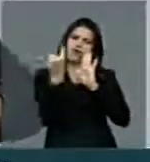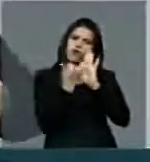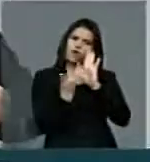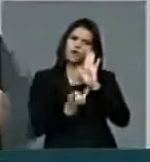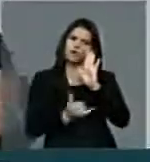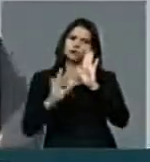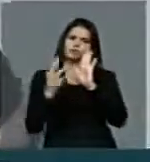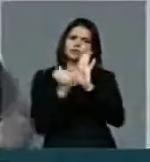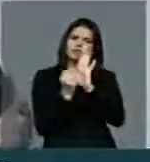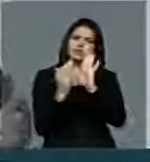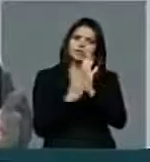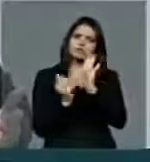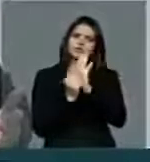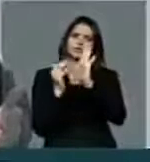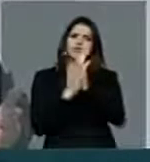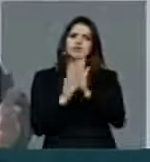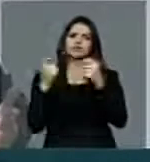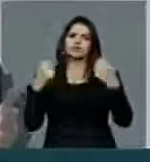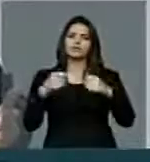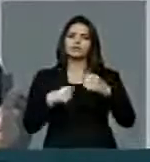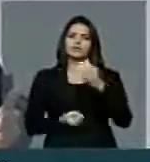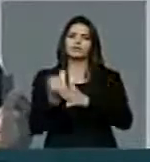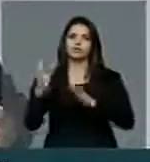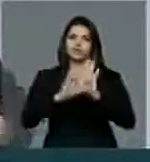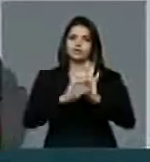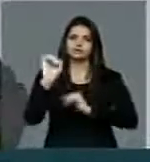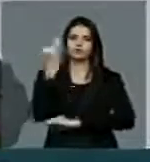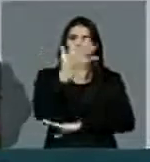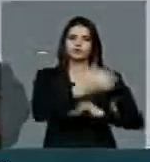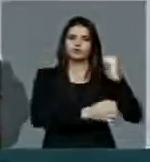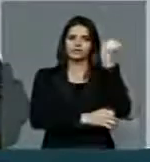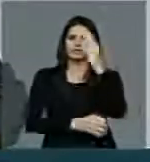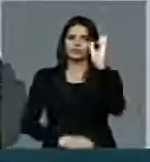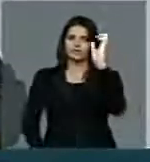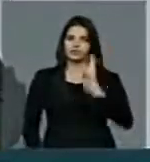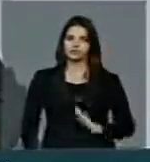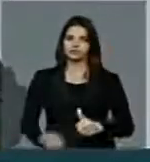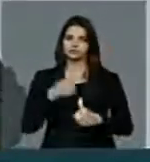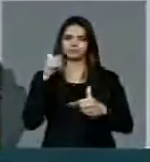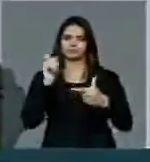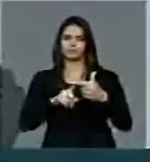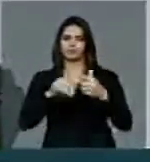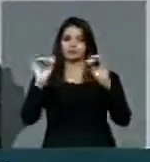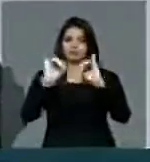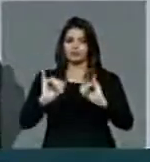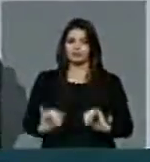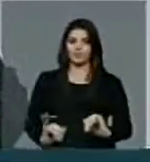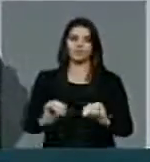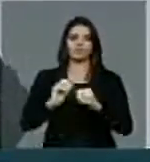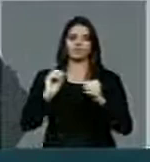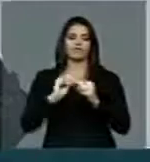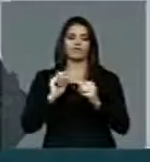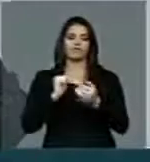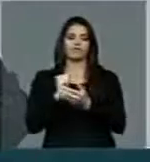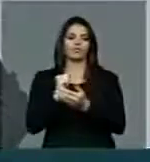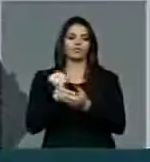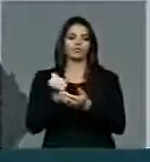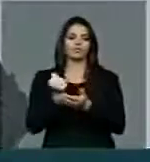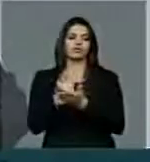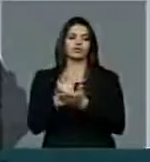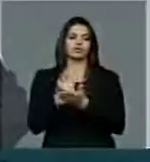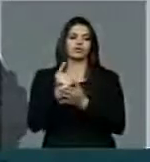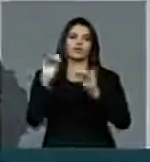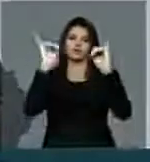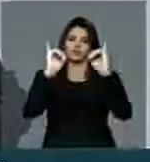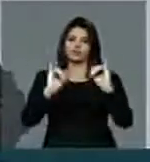decorrerão da necessidade de implementação do Código Florestal no Brasil. Segundo, imagens. Foram adquiridas as imagens de